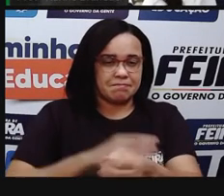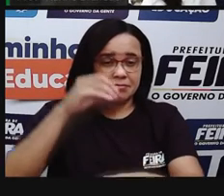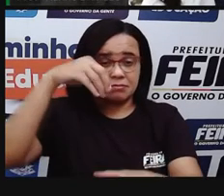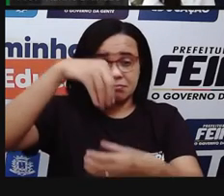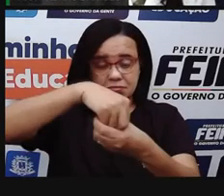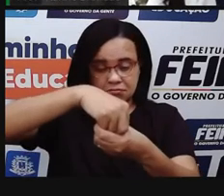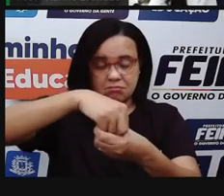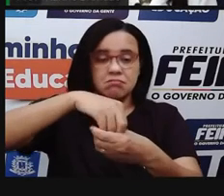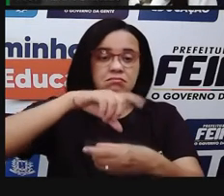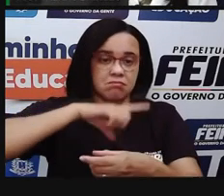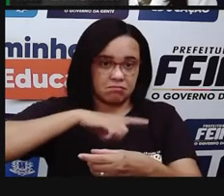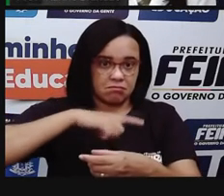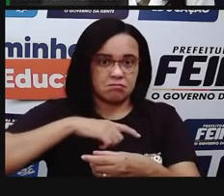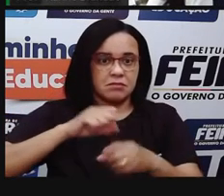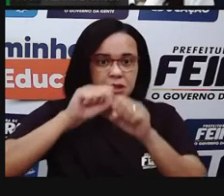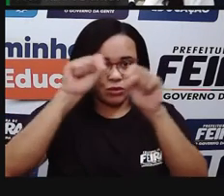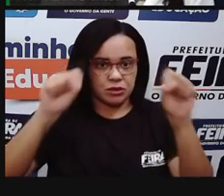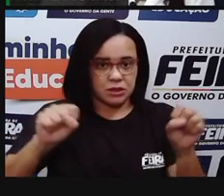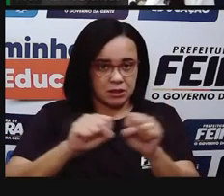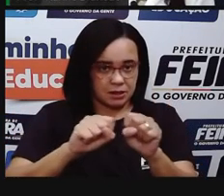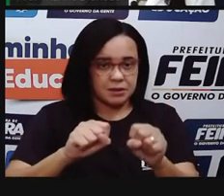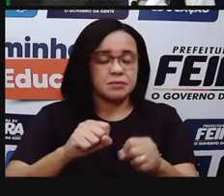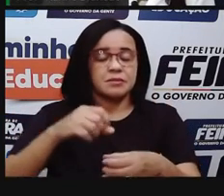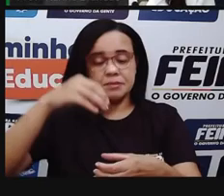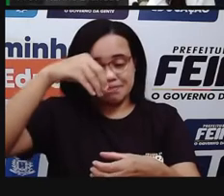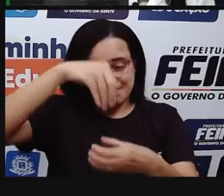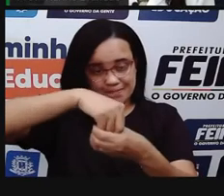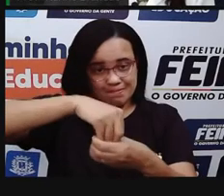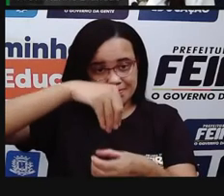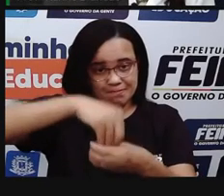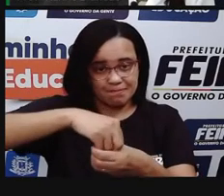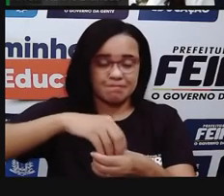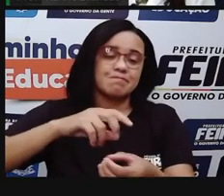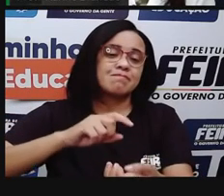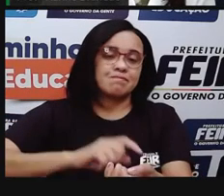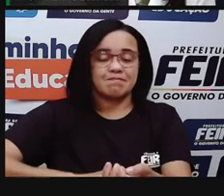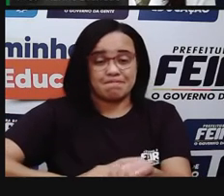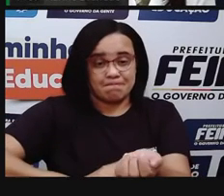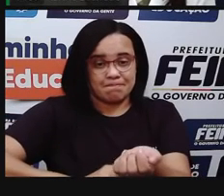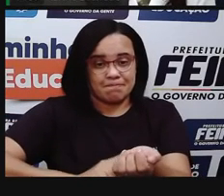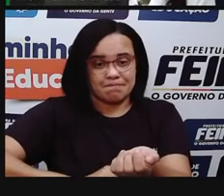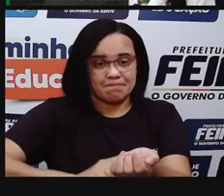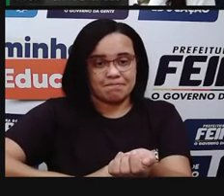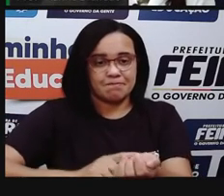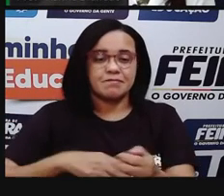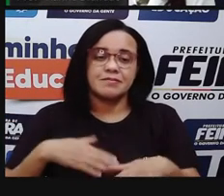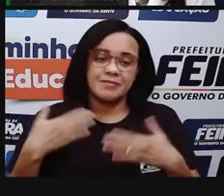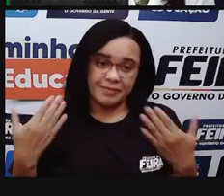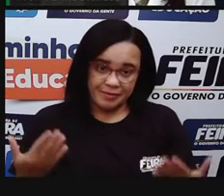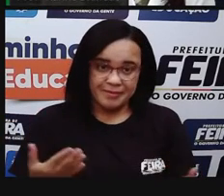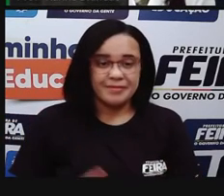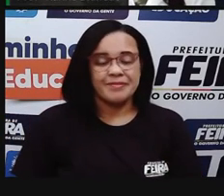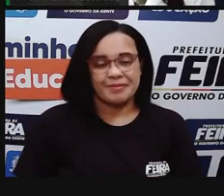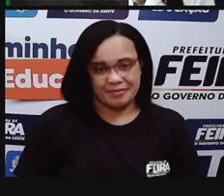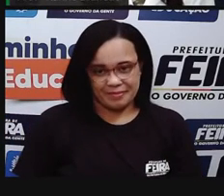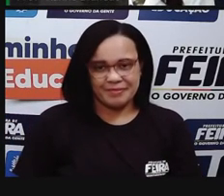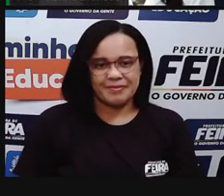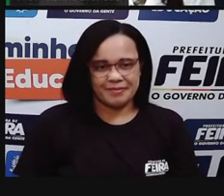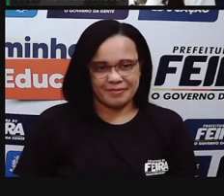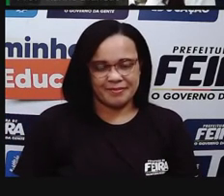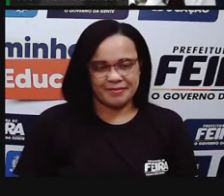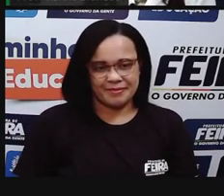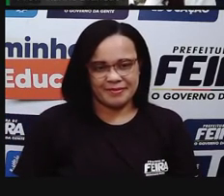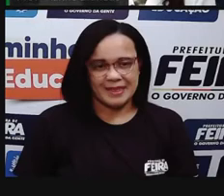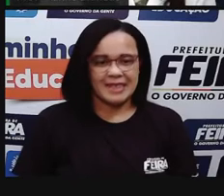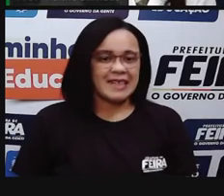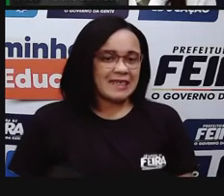desse filo dos chordatas, eles vão ter esse cordão, né? Essa notocorda,